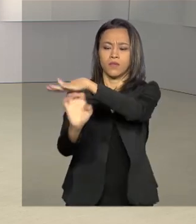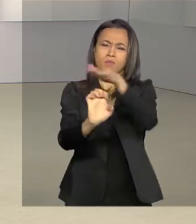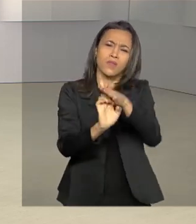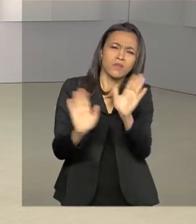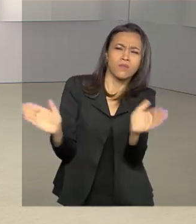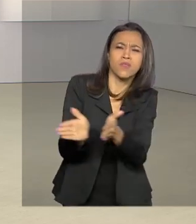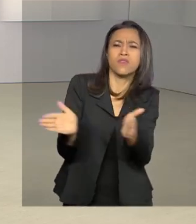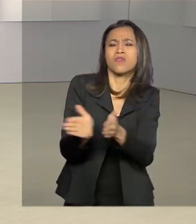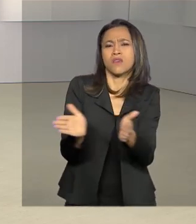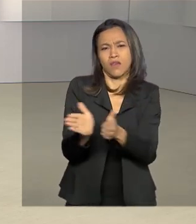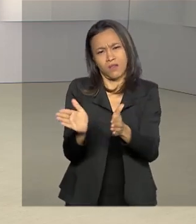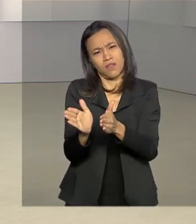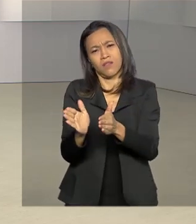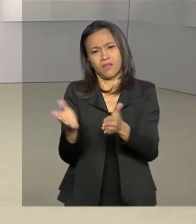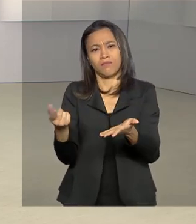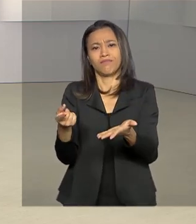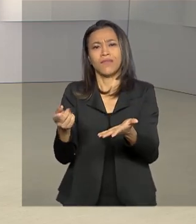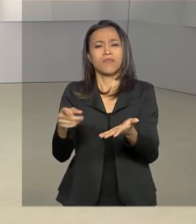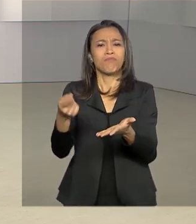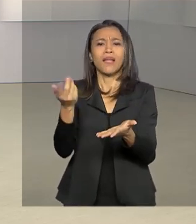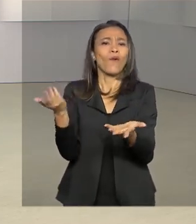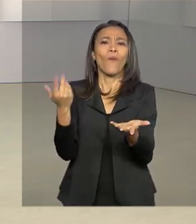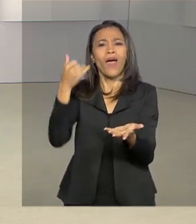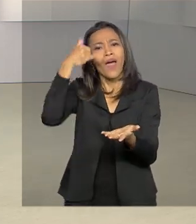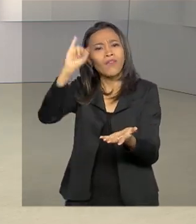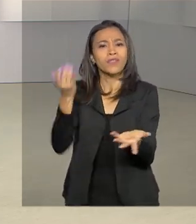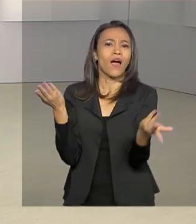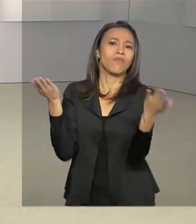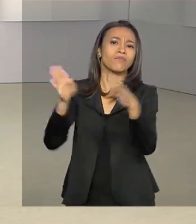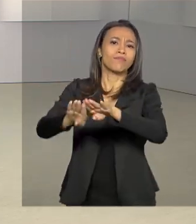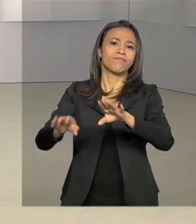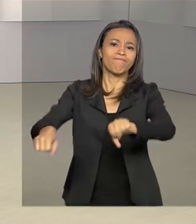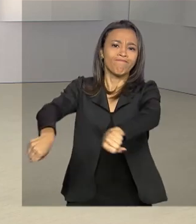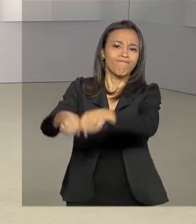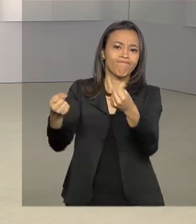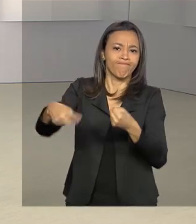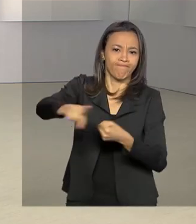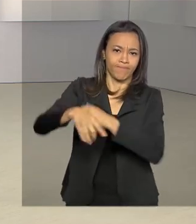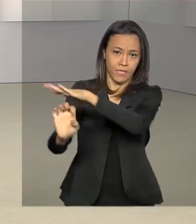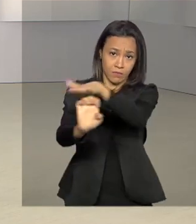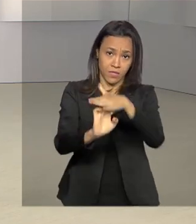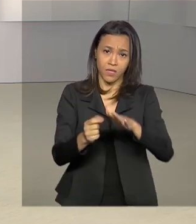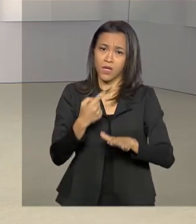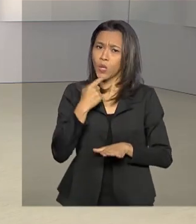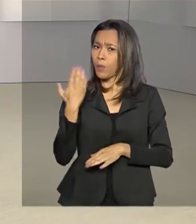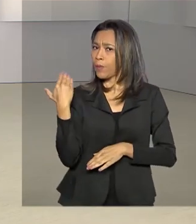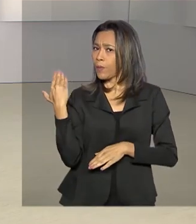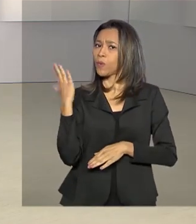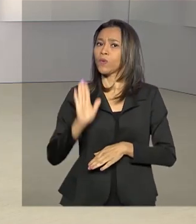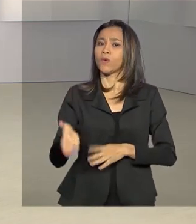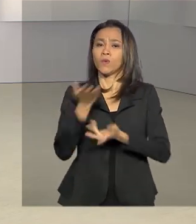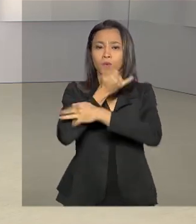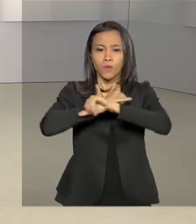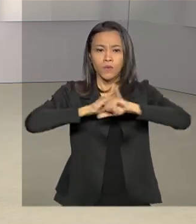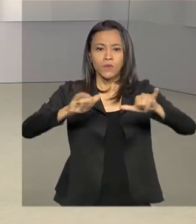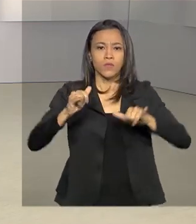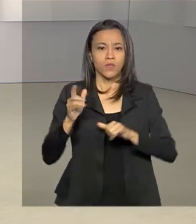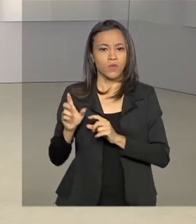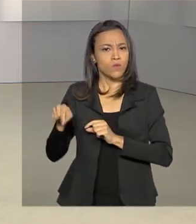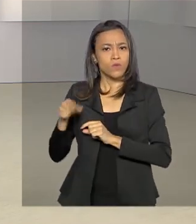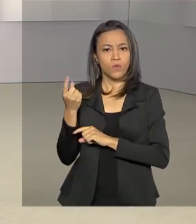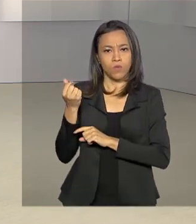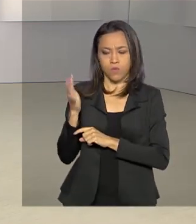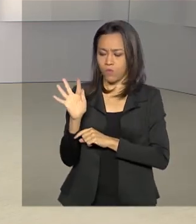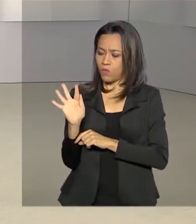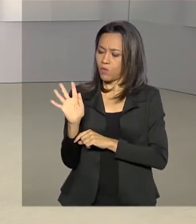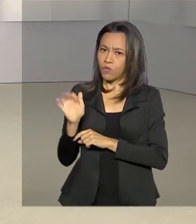passarem pela pandemia sem fechar as portas. O Ministério da Economia anunciou agora há pouco o fundo garantidor de operações para